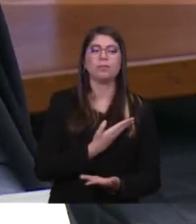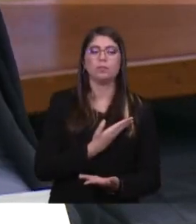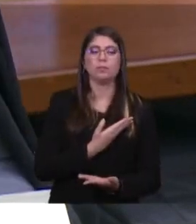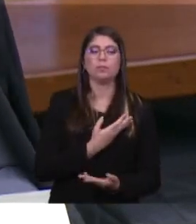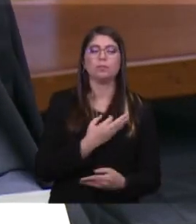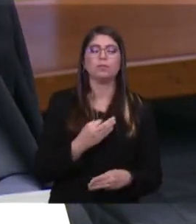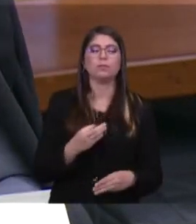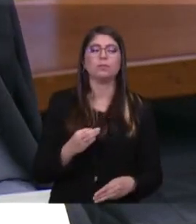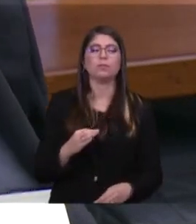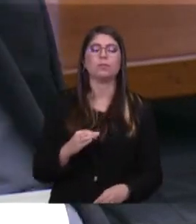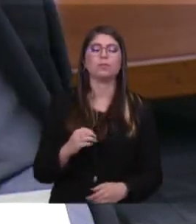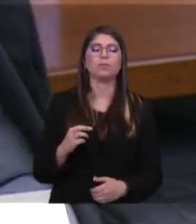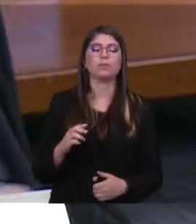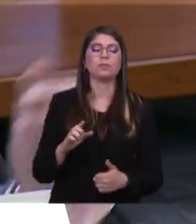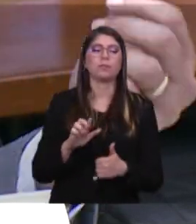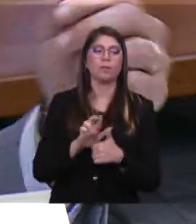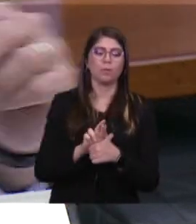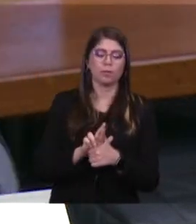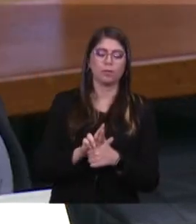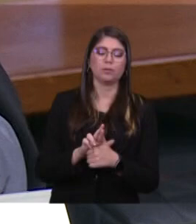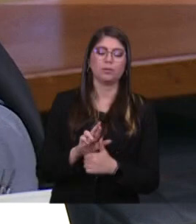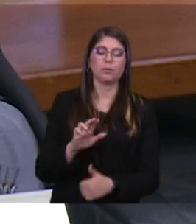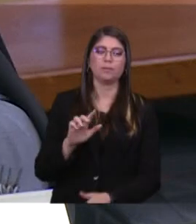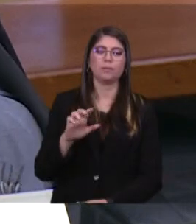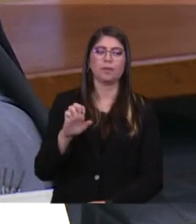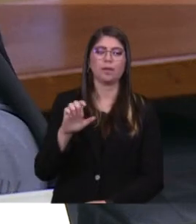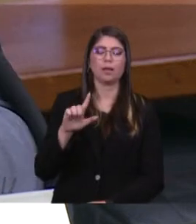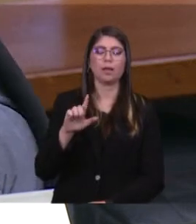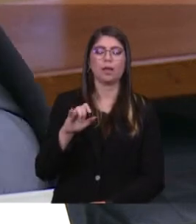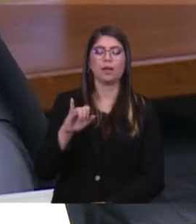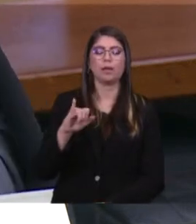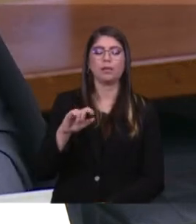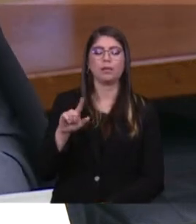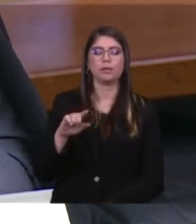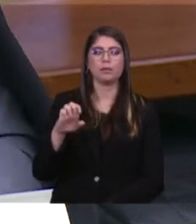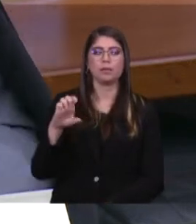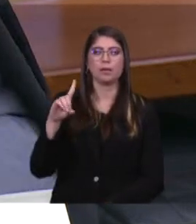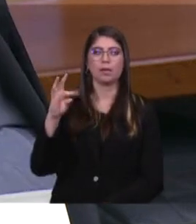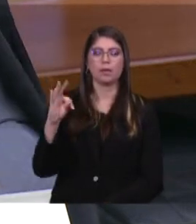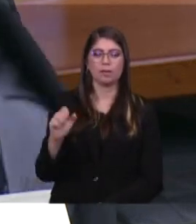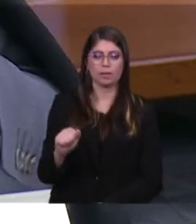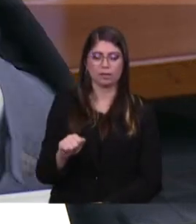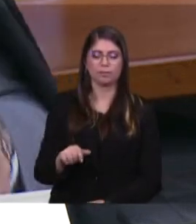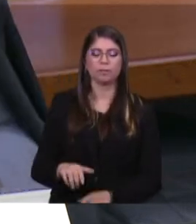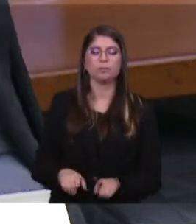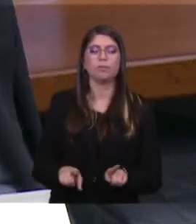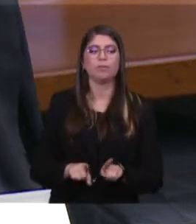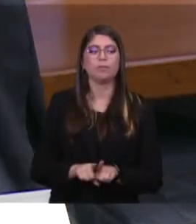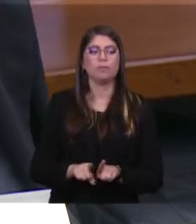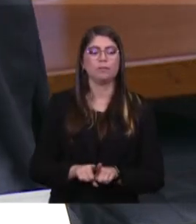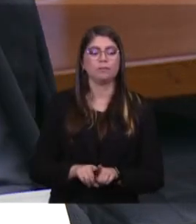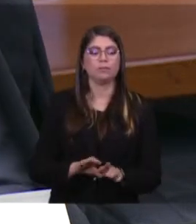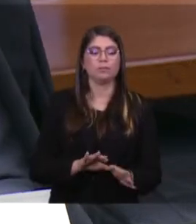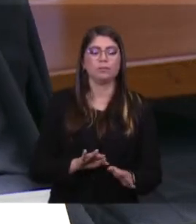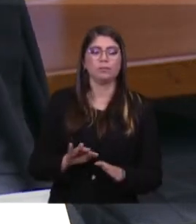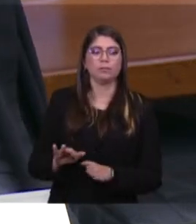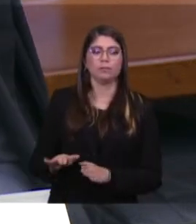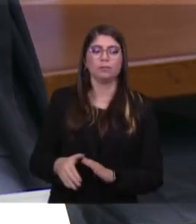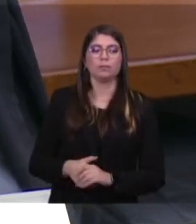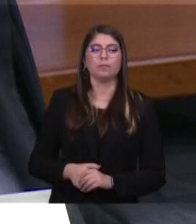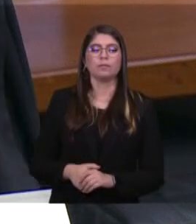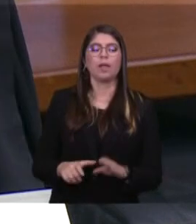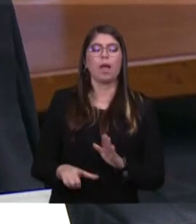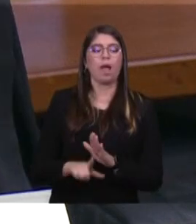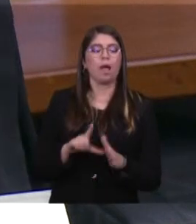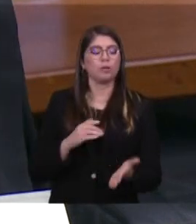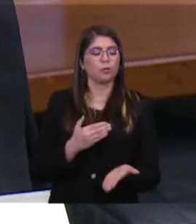Cumprimento a doutora Eliseta, procuradora-geral da República. Usa toga preta sobre os ombros. Interina. É o ministro Alexandre de Moraes. Presidente, antes de